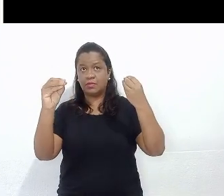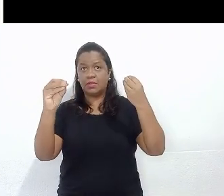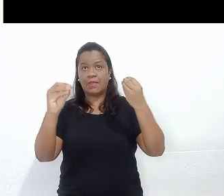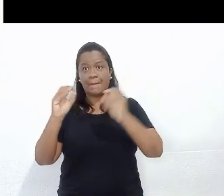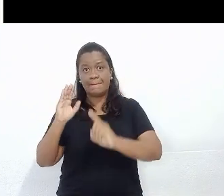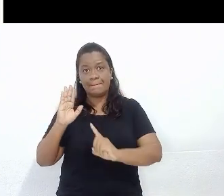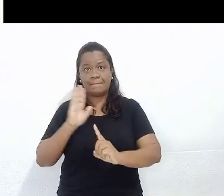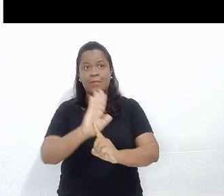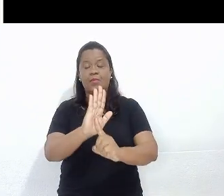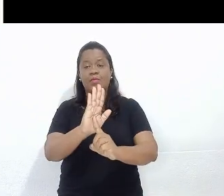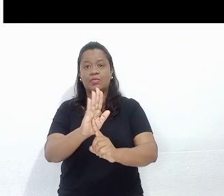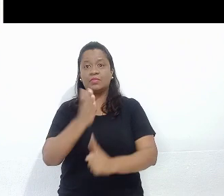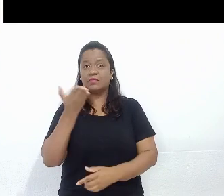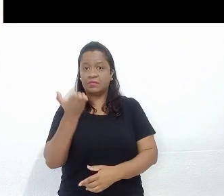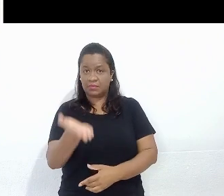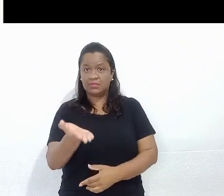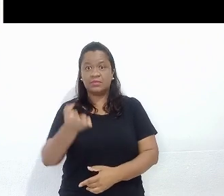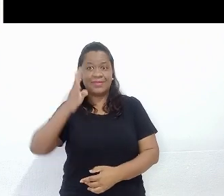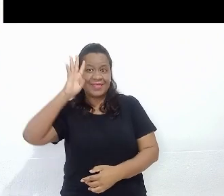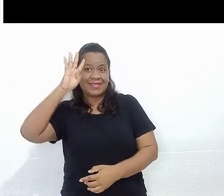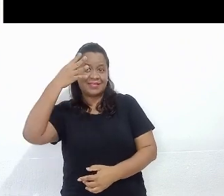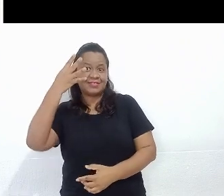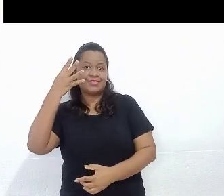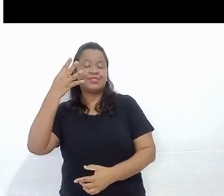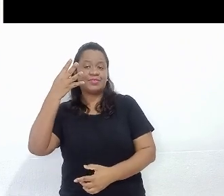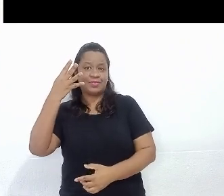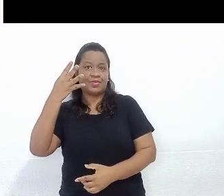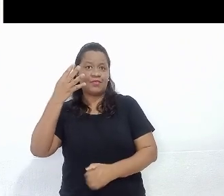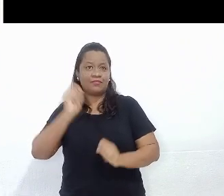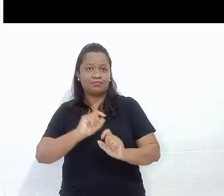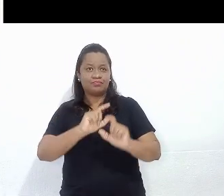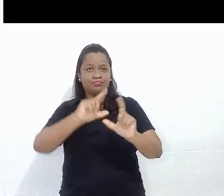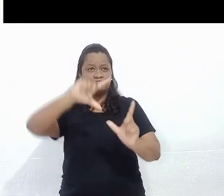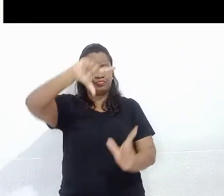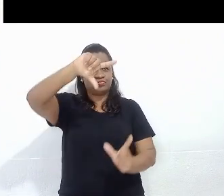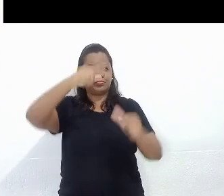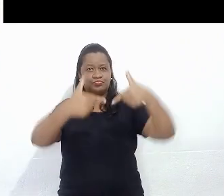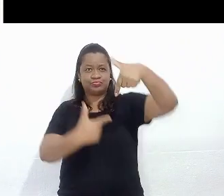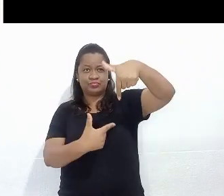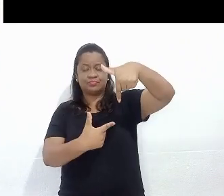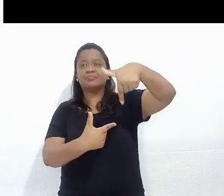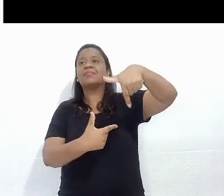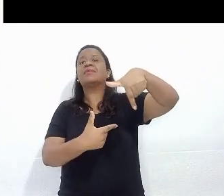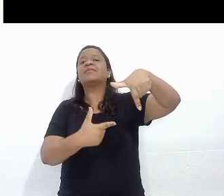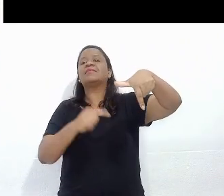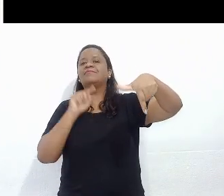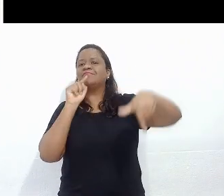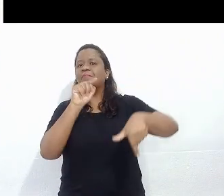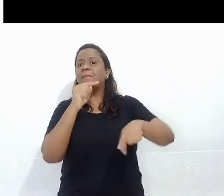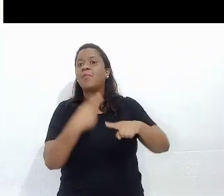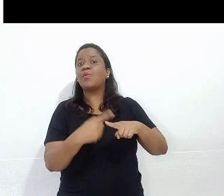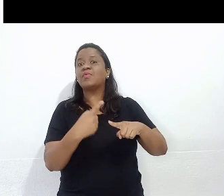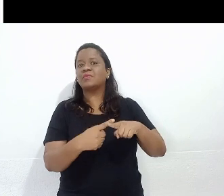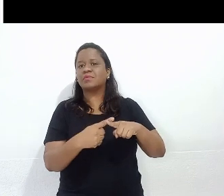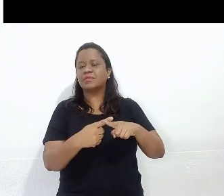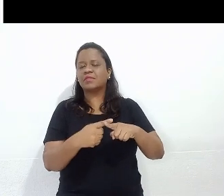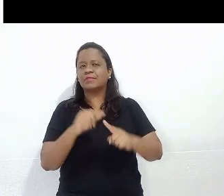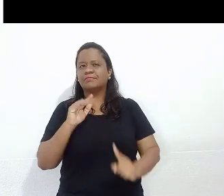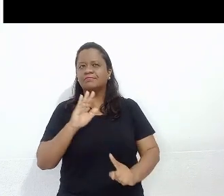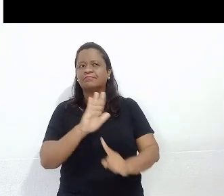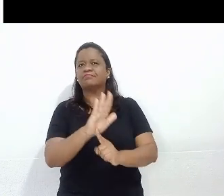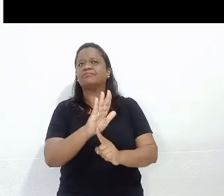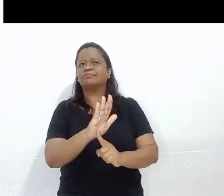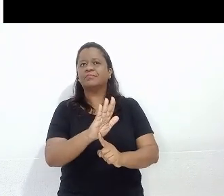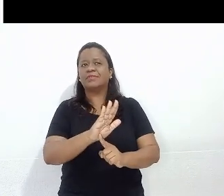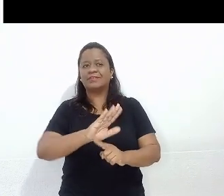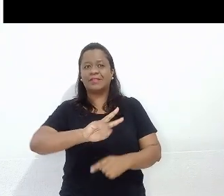tudo que você decide colocar dentro do seu enquadramento, tem um porquê de estar ali e está passando alguma informação